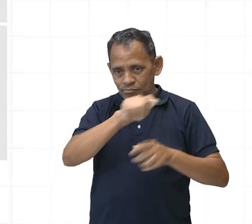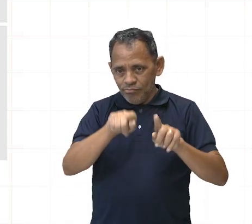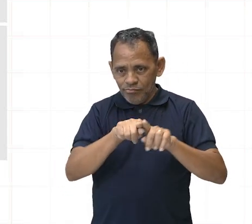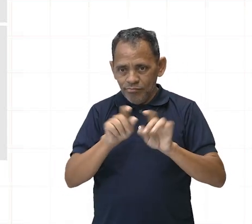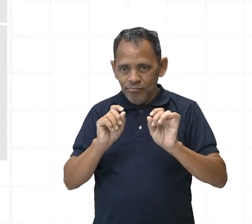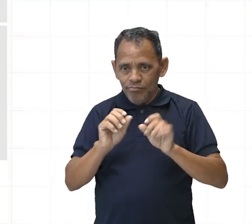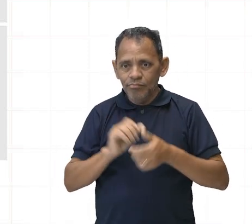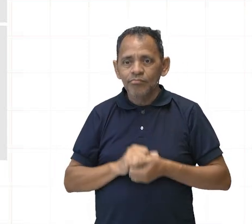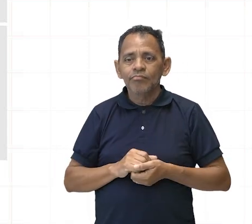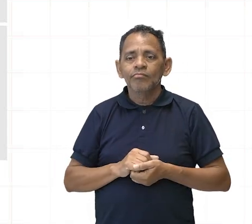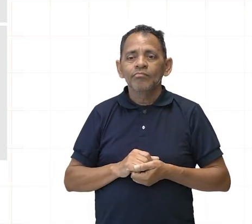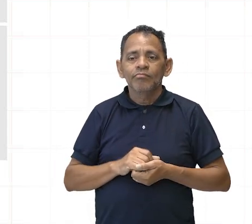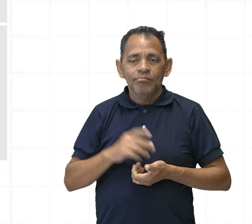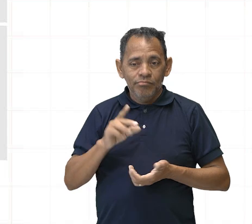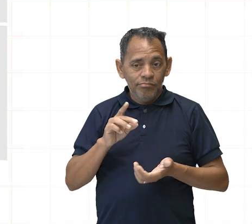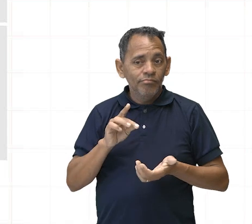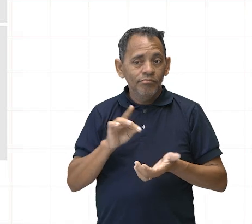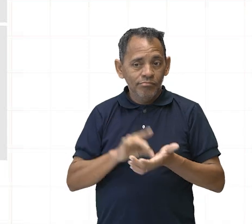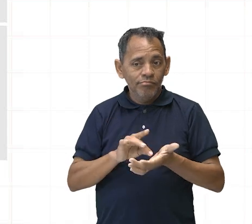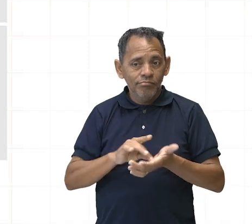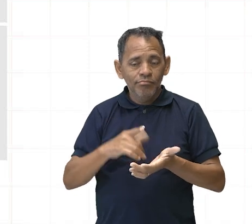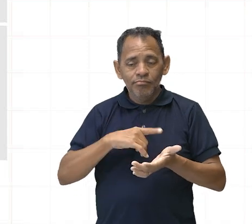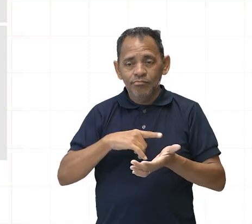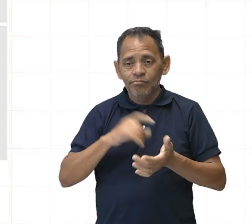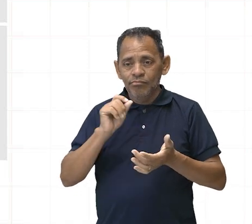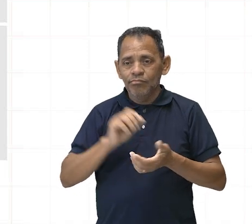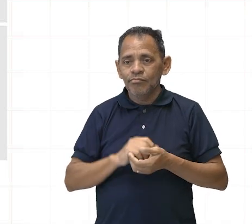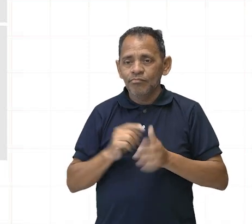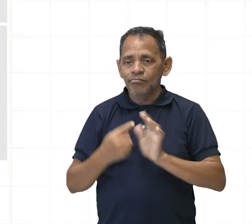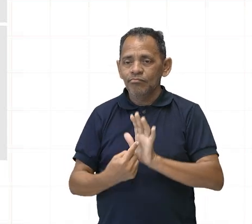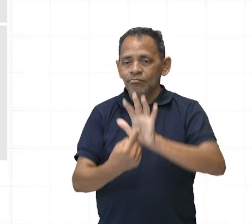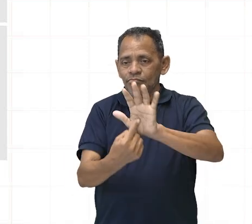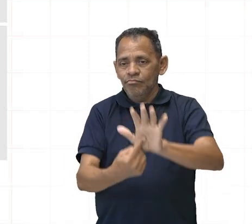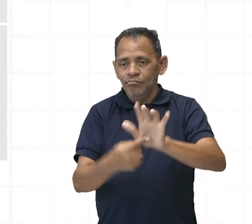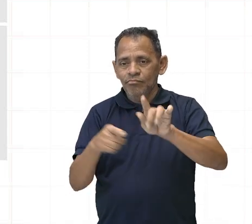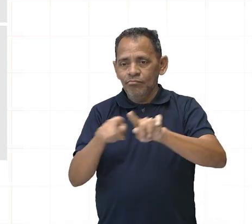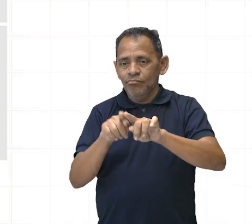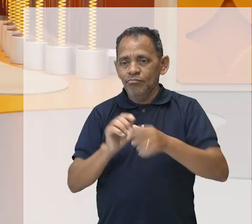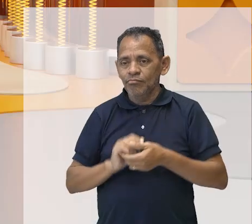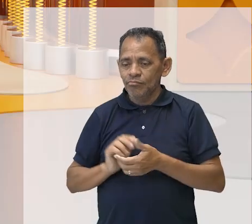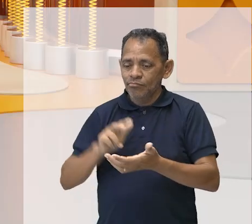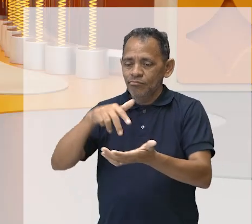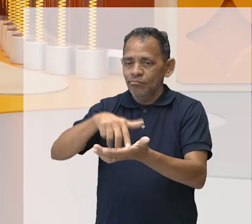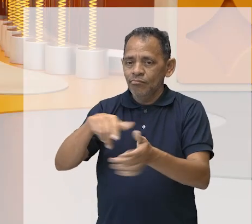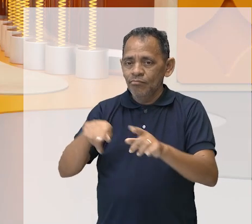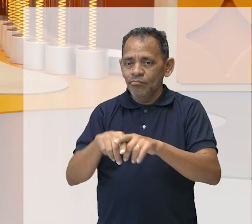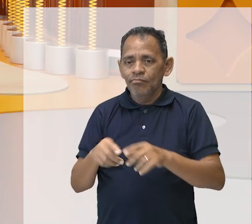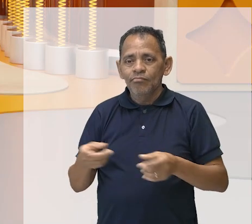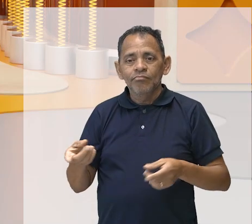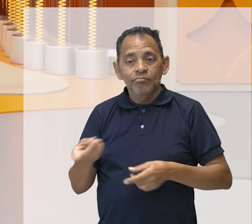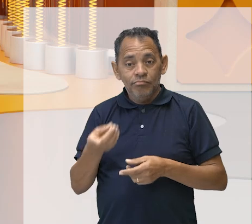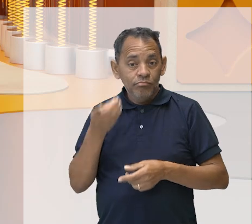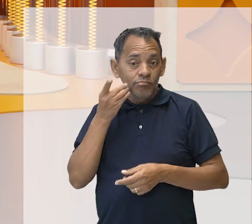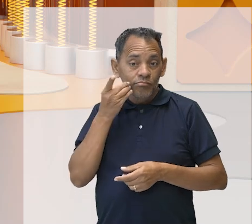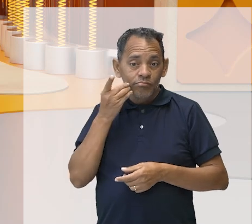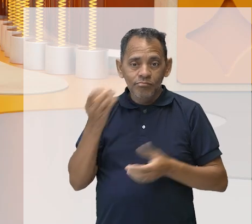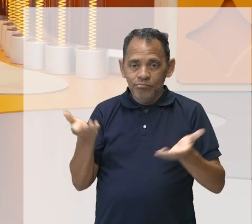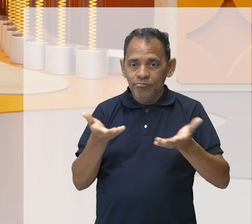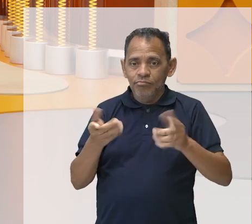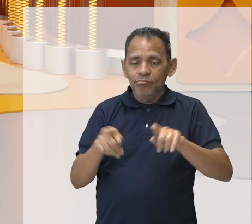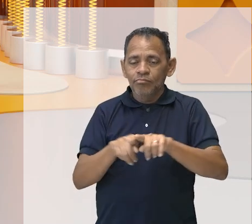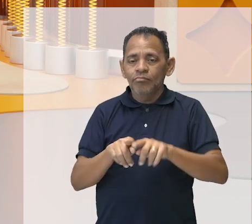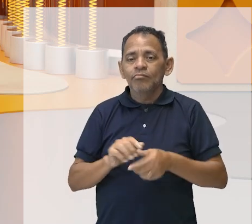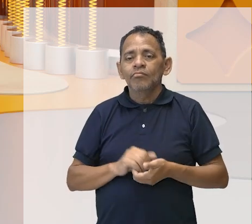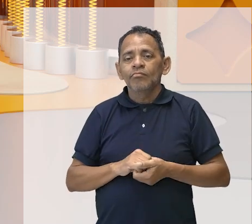Então, isso acaba tendo um grande destaque nos dias atuais, tá certo, gente? E isso, né, também te